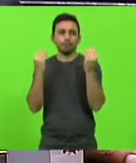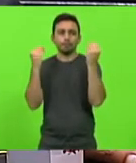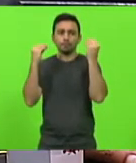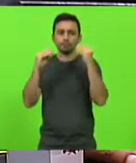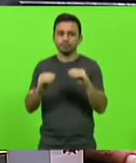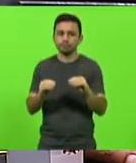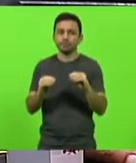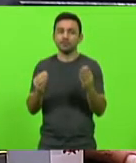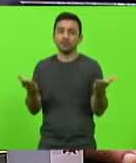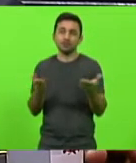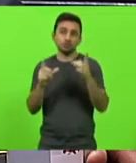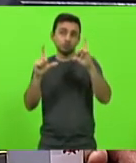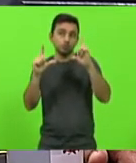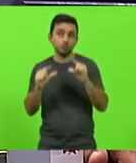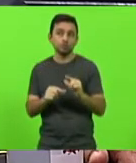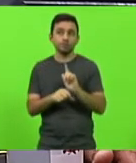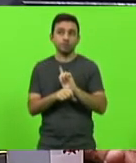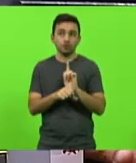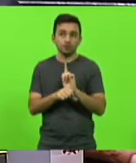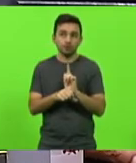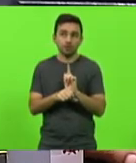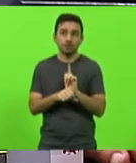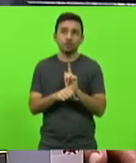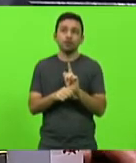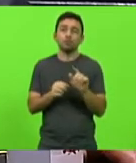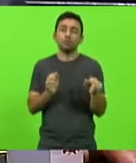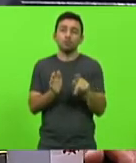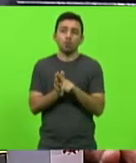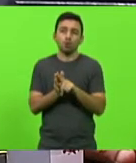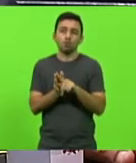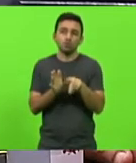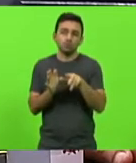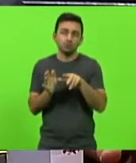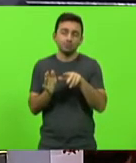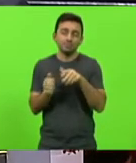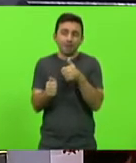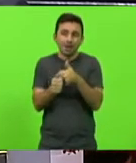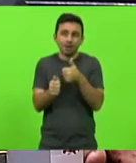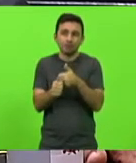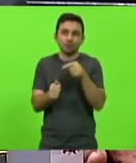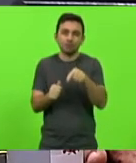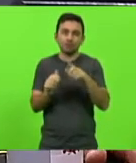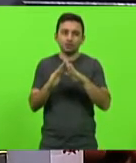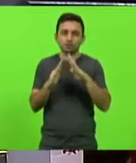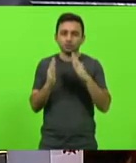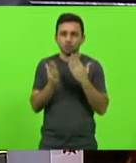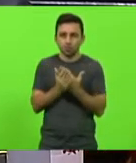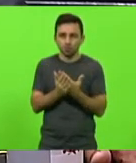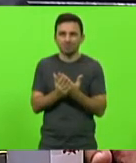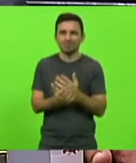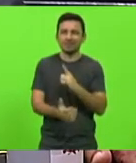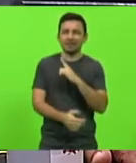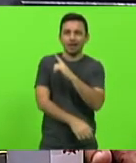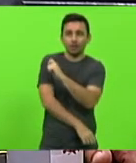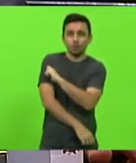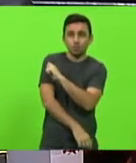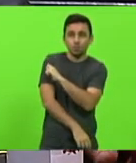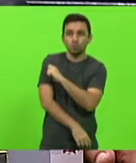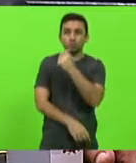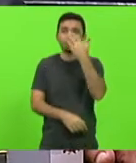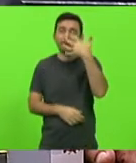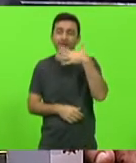esses redutores de velocidade próximo daquela escola. Quando falamos de alunos, quando falamos de crianças,